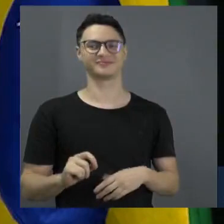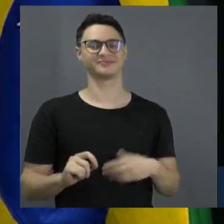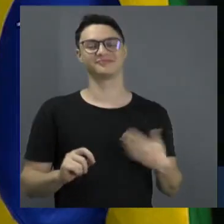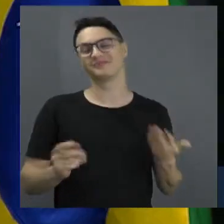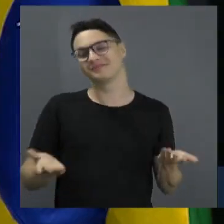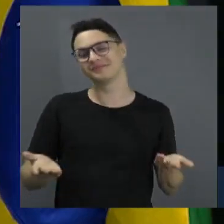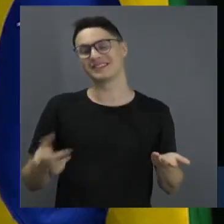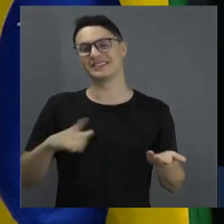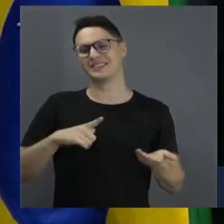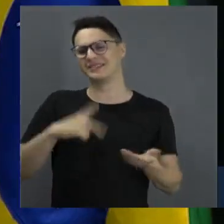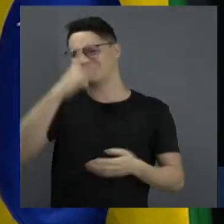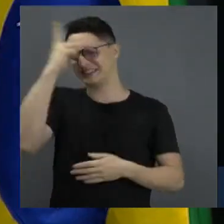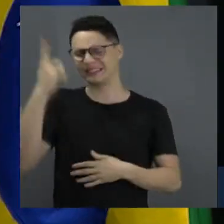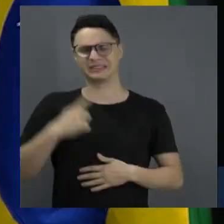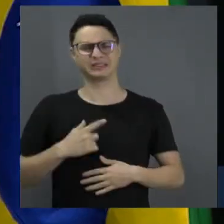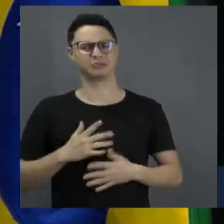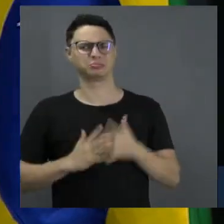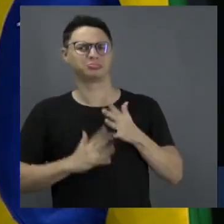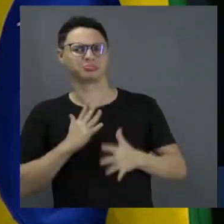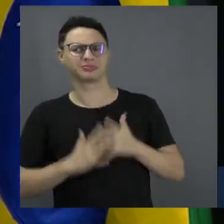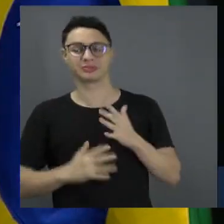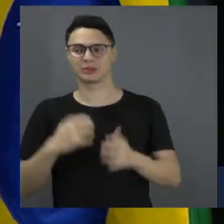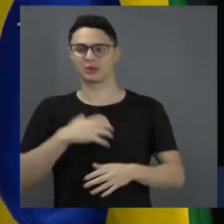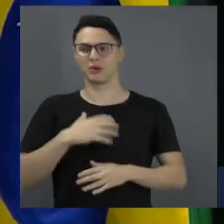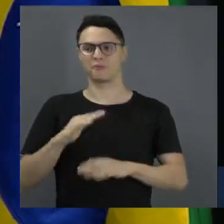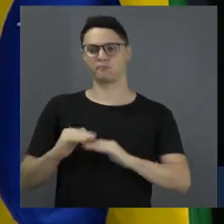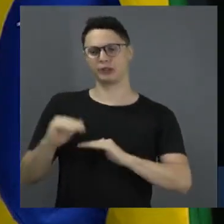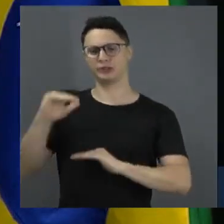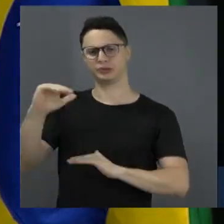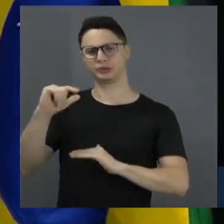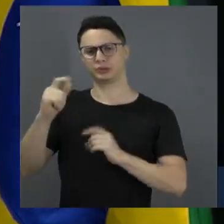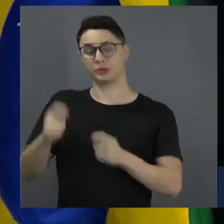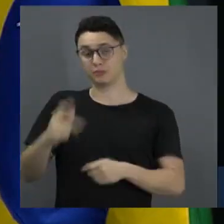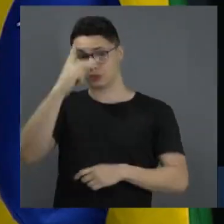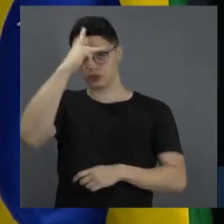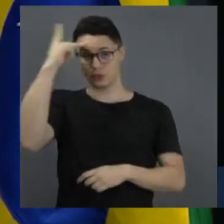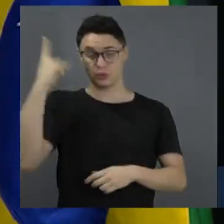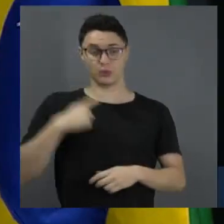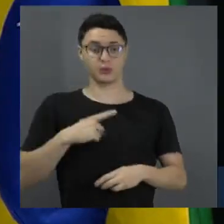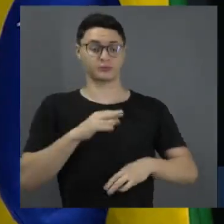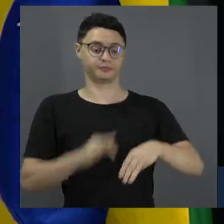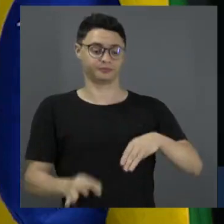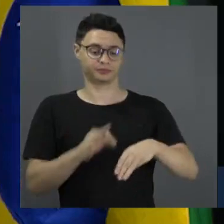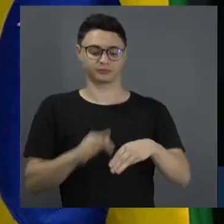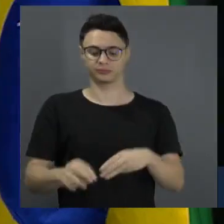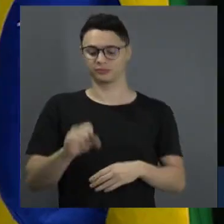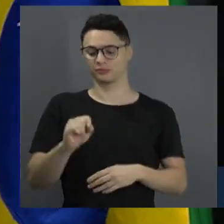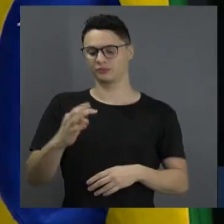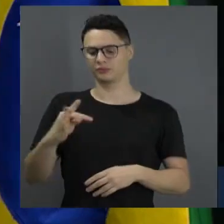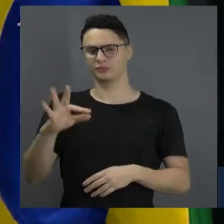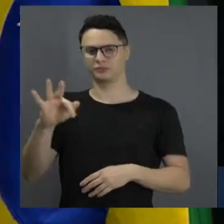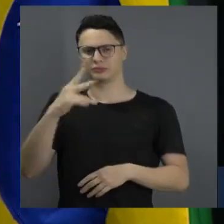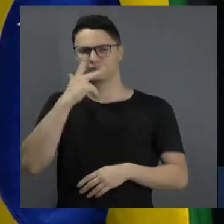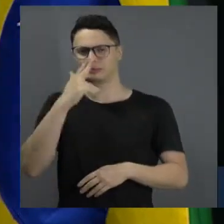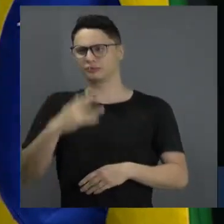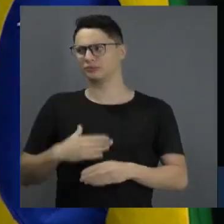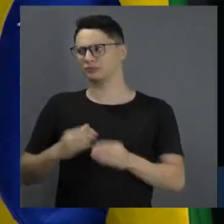muito incomodados com os abusos de autoridade cometidos por ministros do STF, que vem